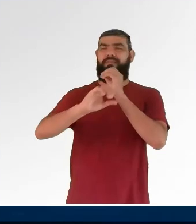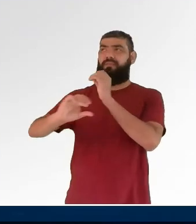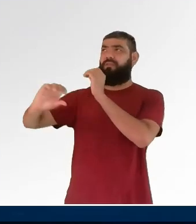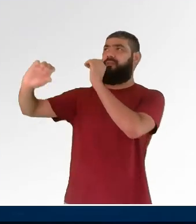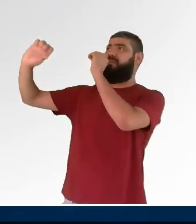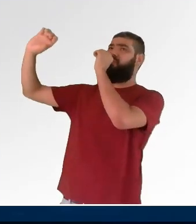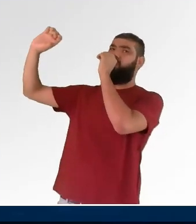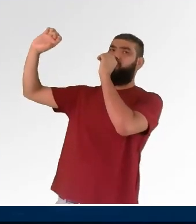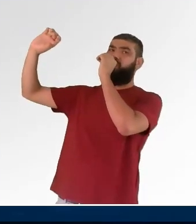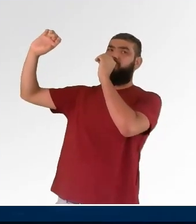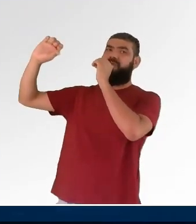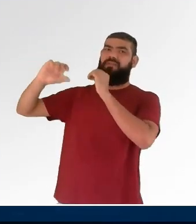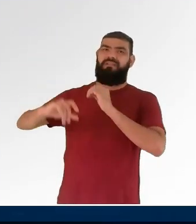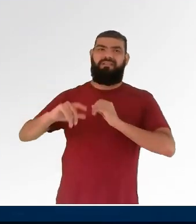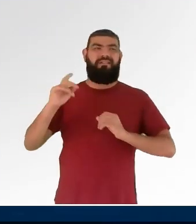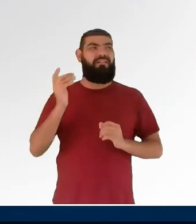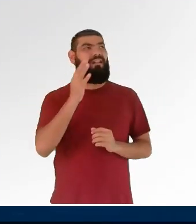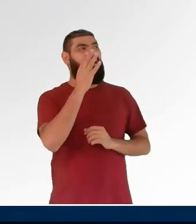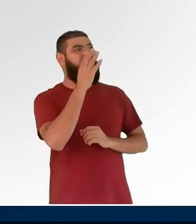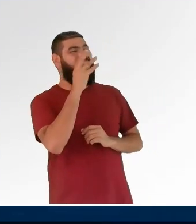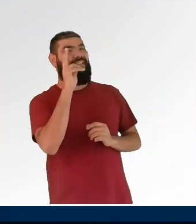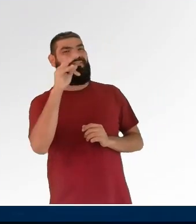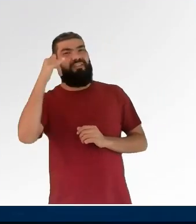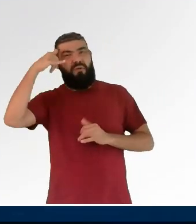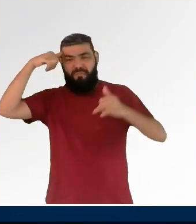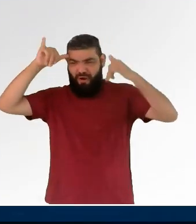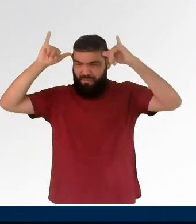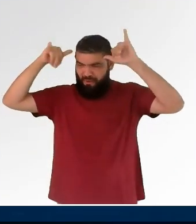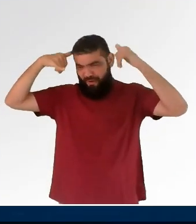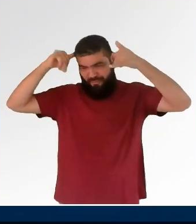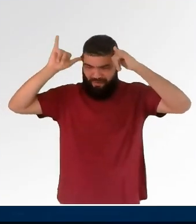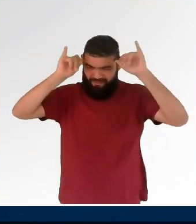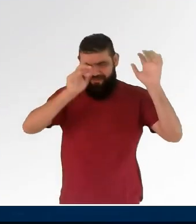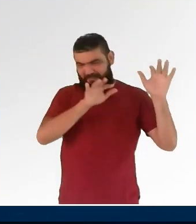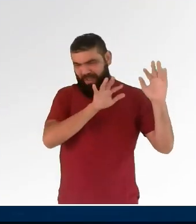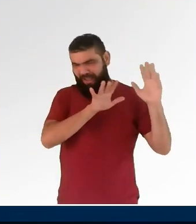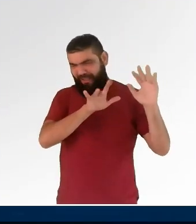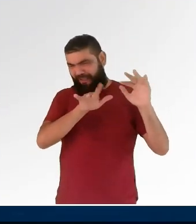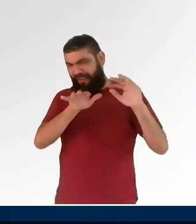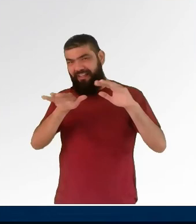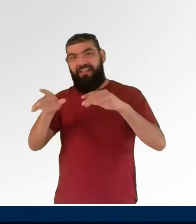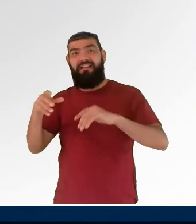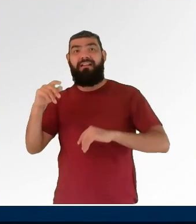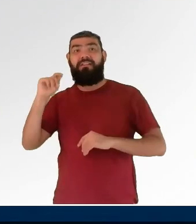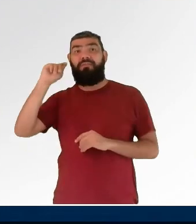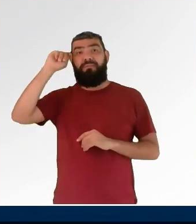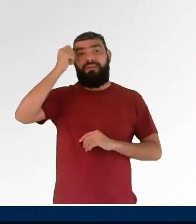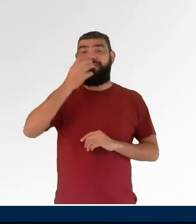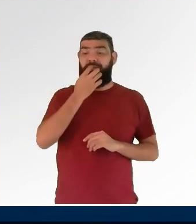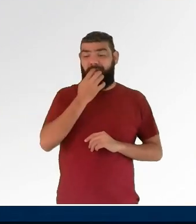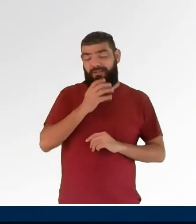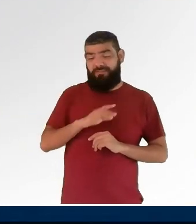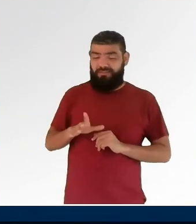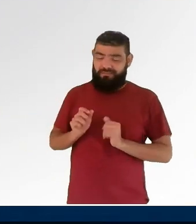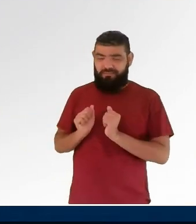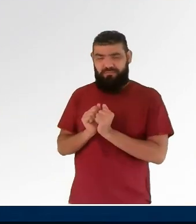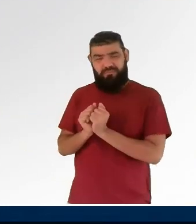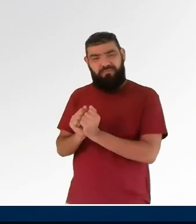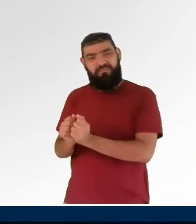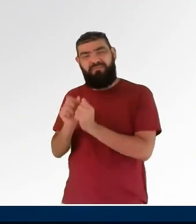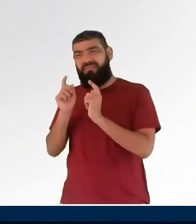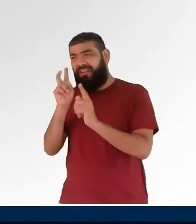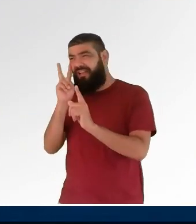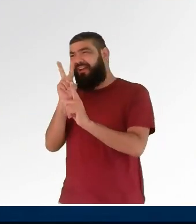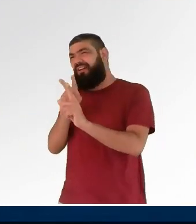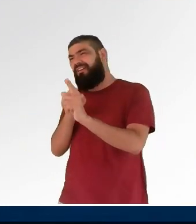ouvindo, maravilhado, e a boiada passando. E o pretinho, vamos chamar o cachorro de pretinho, tá bom? E o pretinho ia acompanhando a boiada. Ei, pretinho para